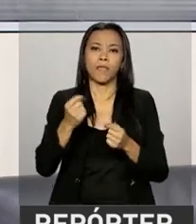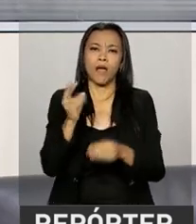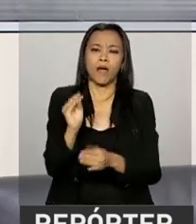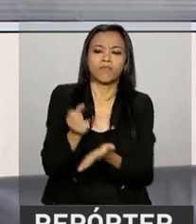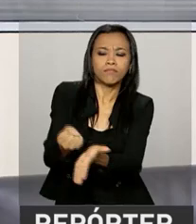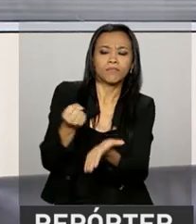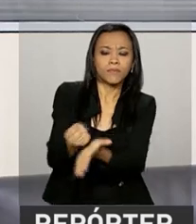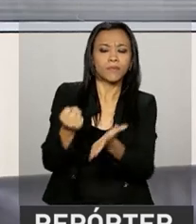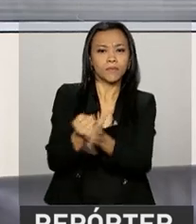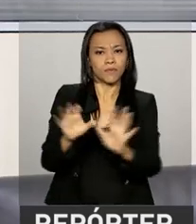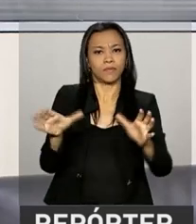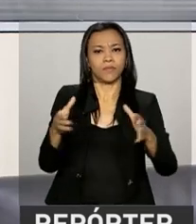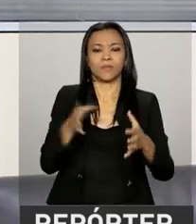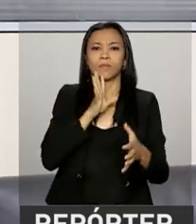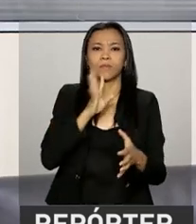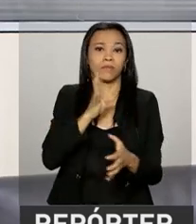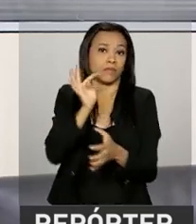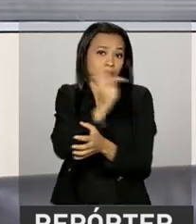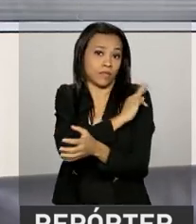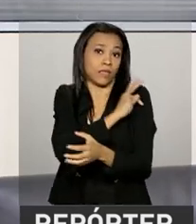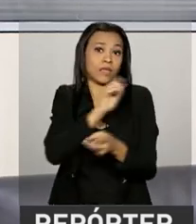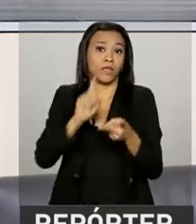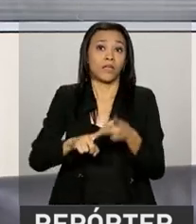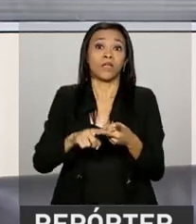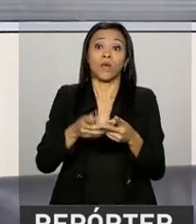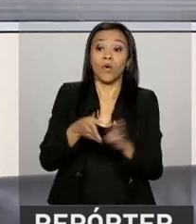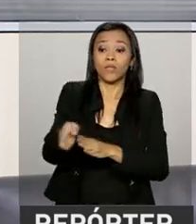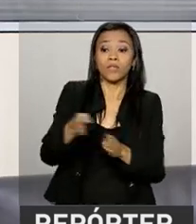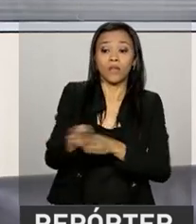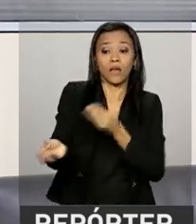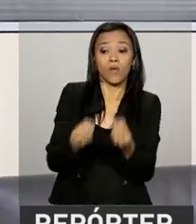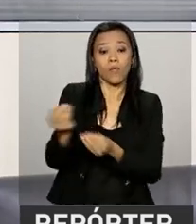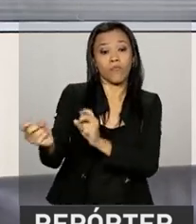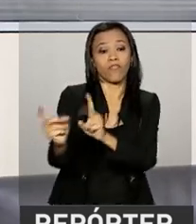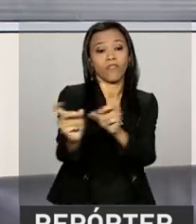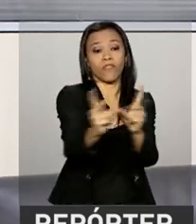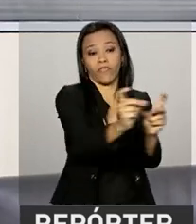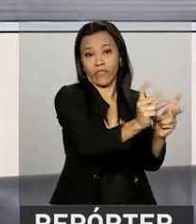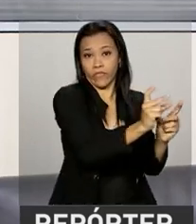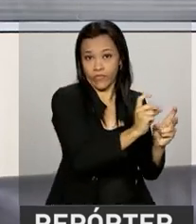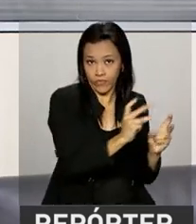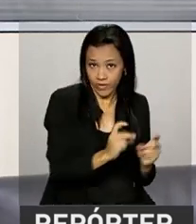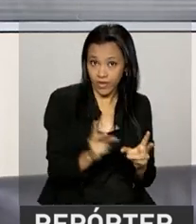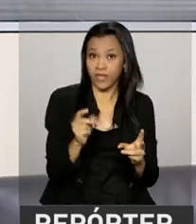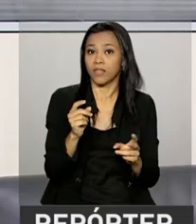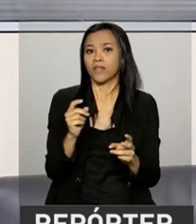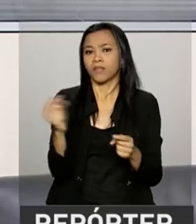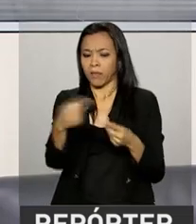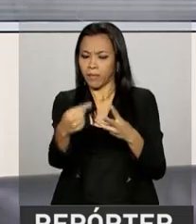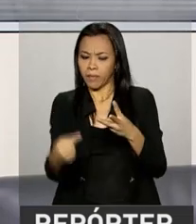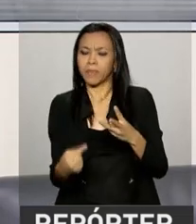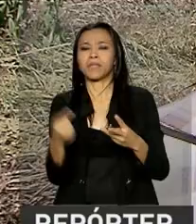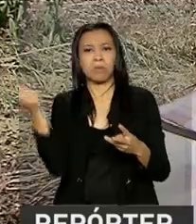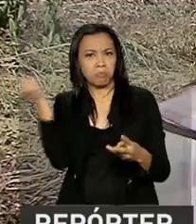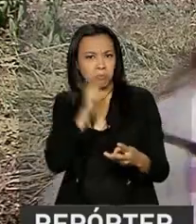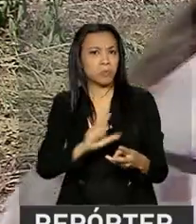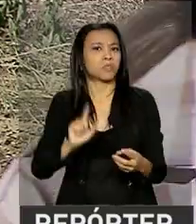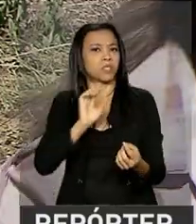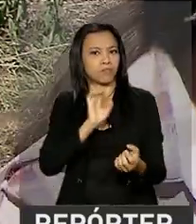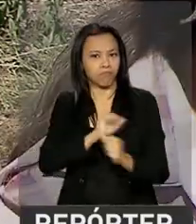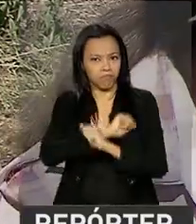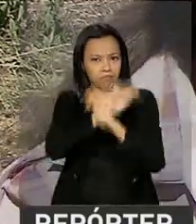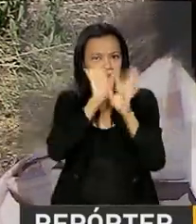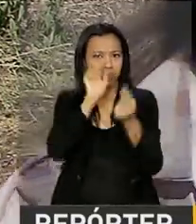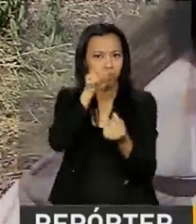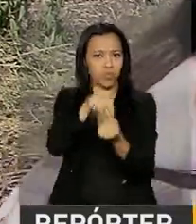assistência técnica, de direcionar a comercialização, são caminhos que estão dando resultados objetivos, né? Os